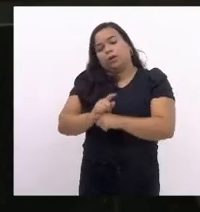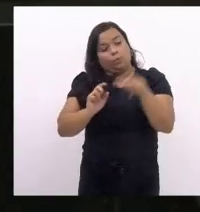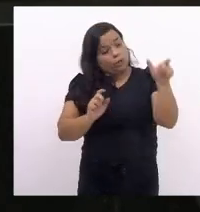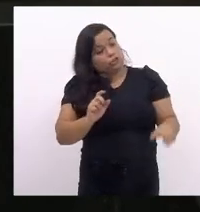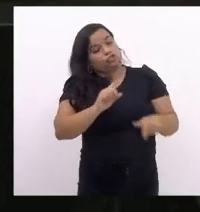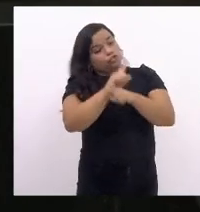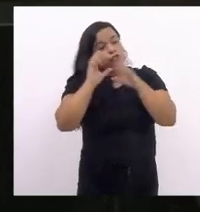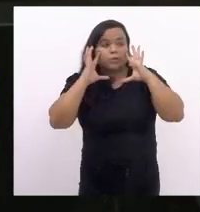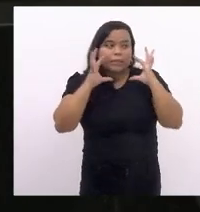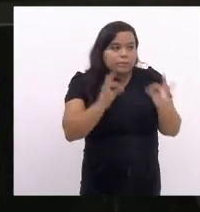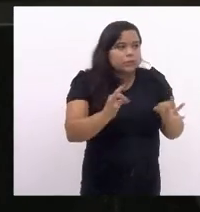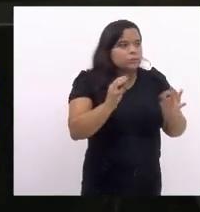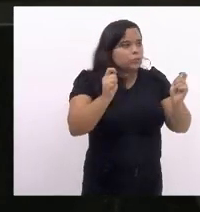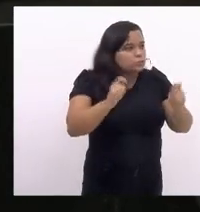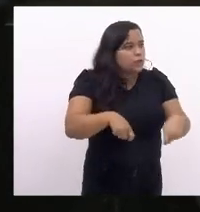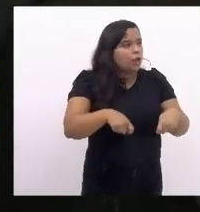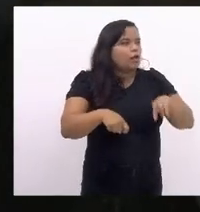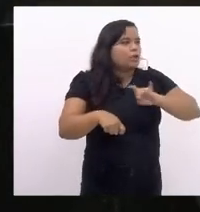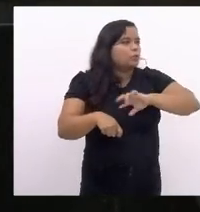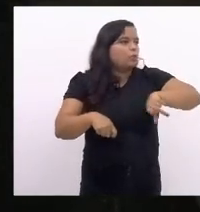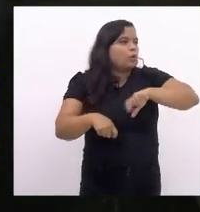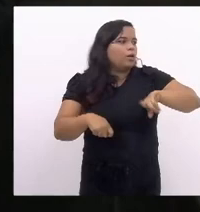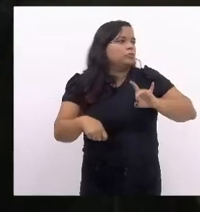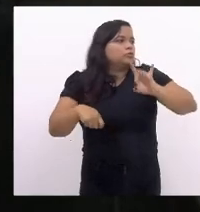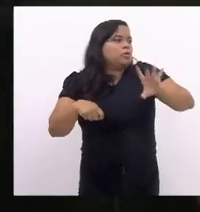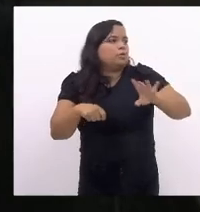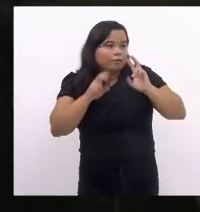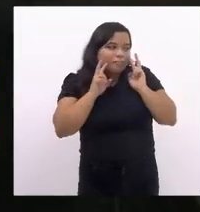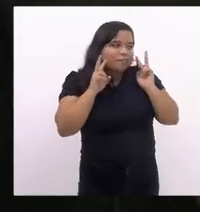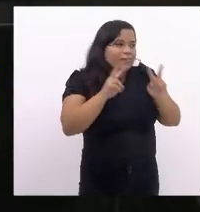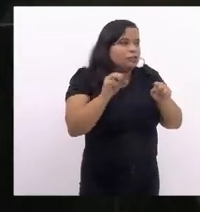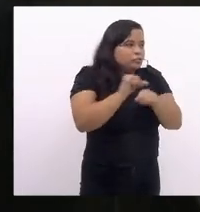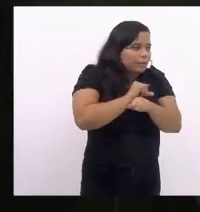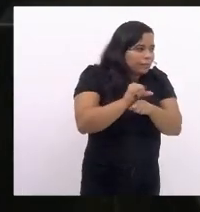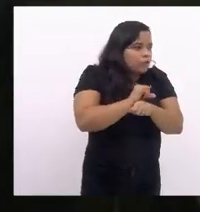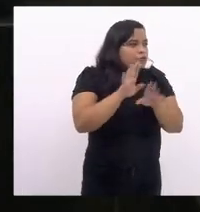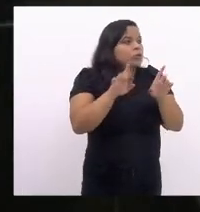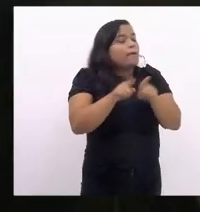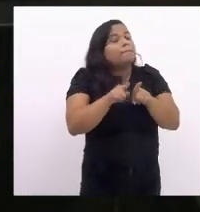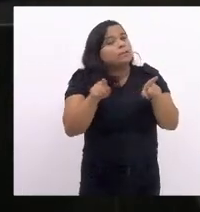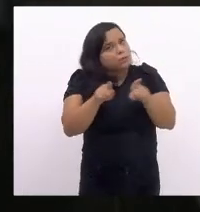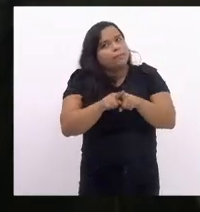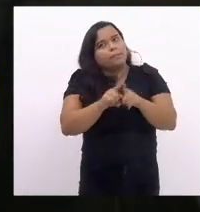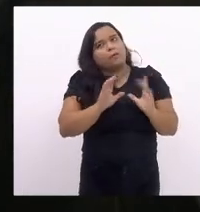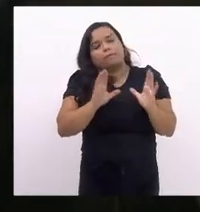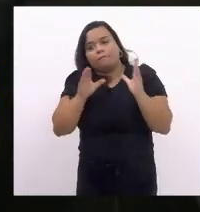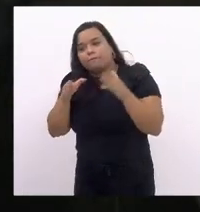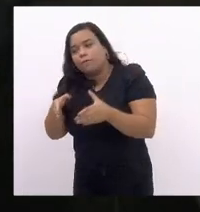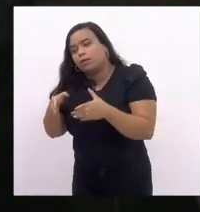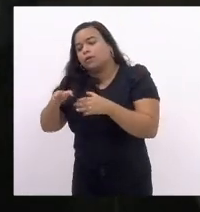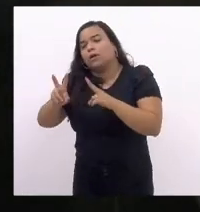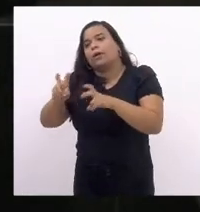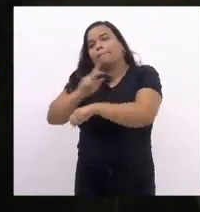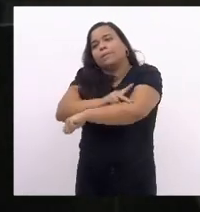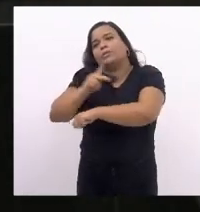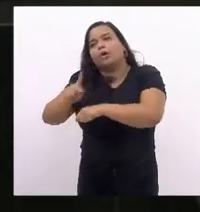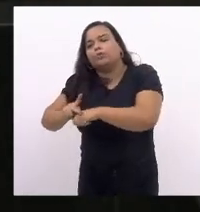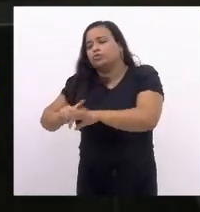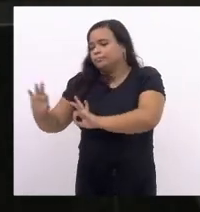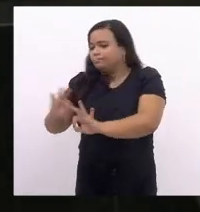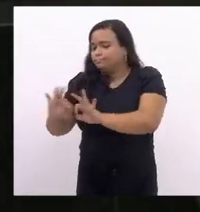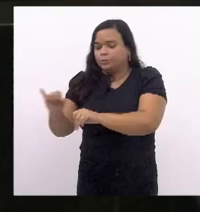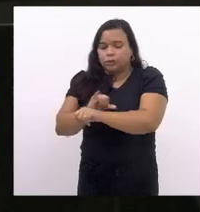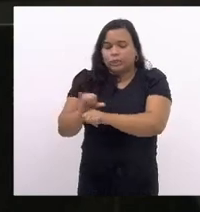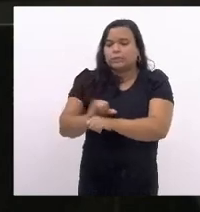se dedicar não só à dimensão mais estratégica da gestão e também se debruçar sobre o processo pedagógico, para que os diretores